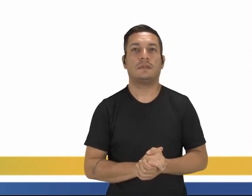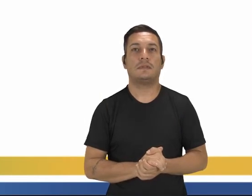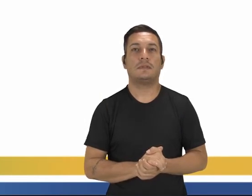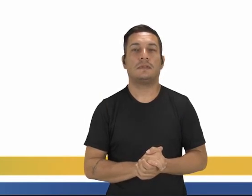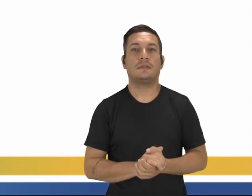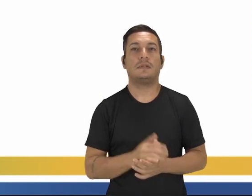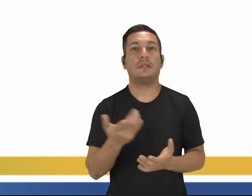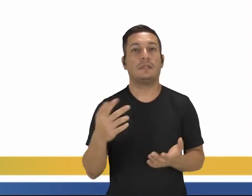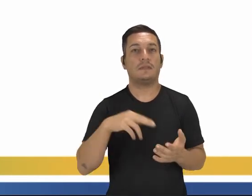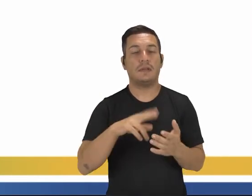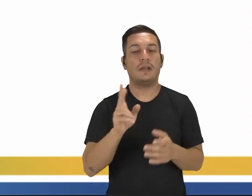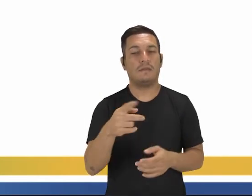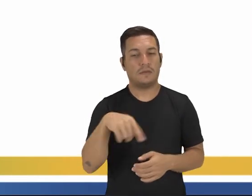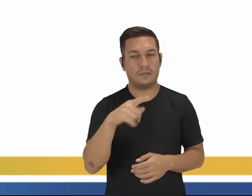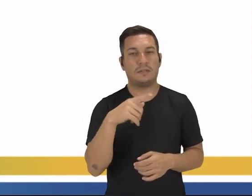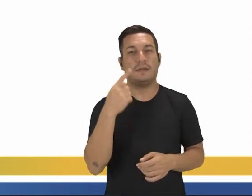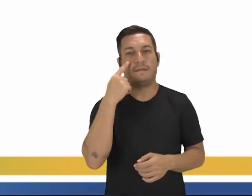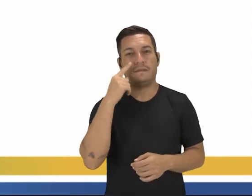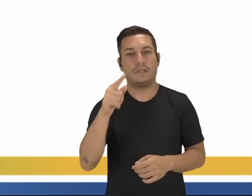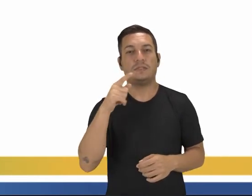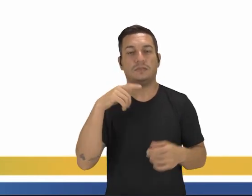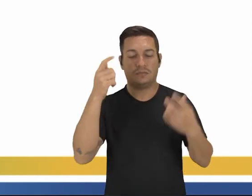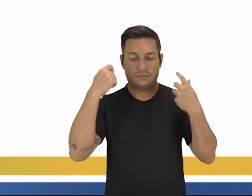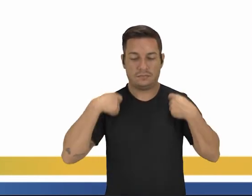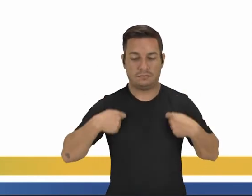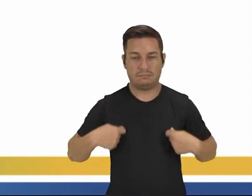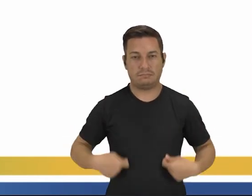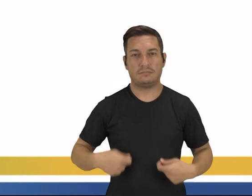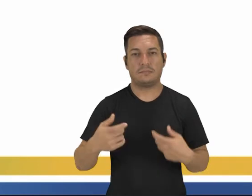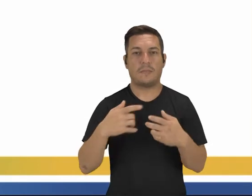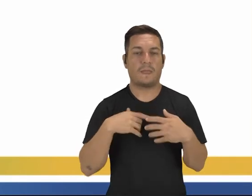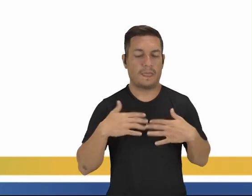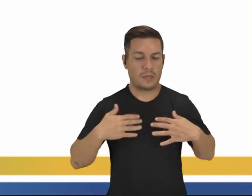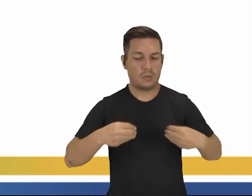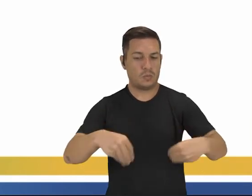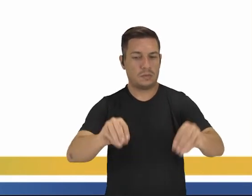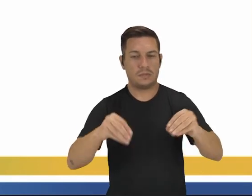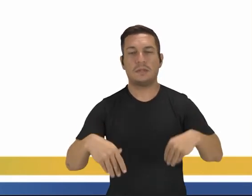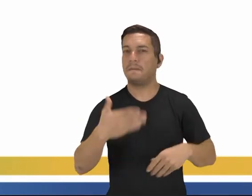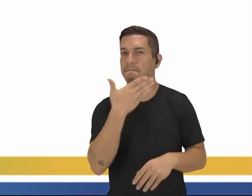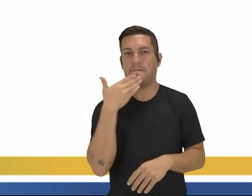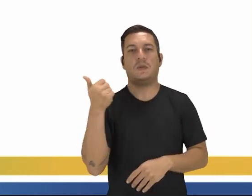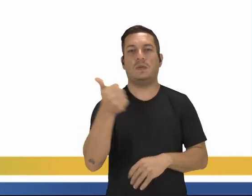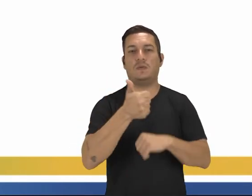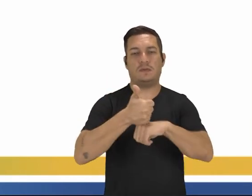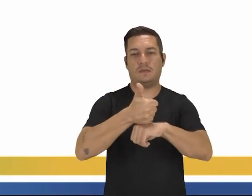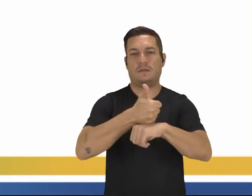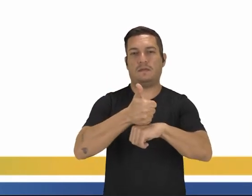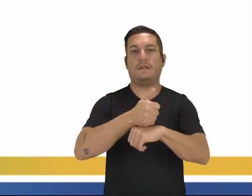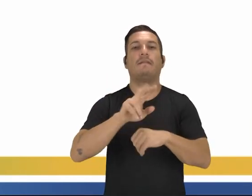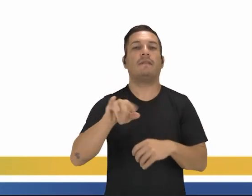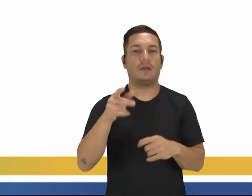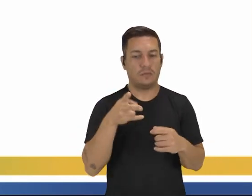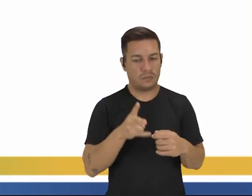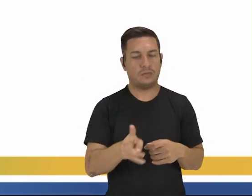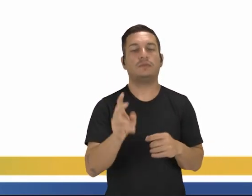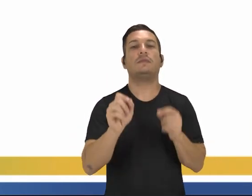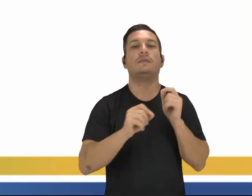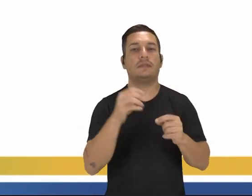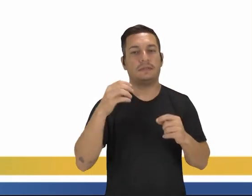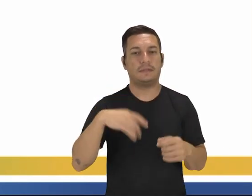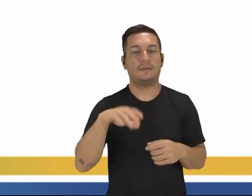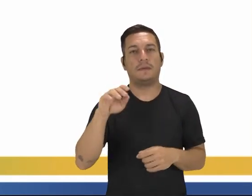mona se queda. Ou seja, mesmo que você vista o macaquinho com seda, ou melhor, tecido que tenha, ele vai continuar sendo um